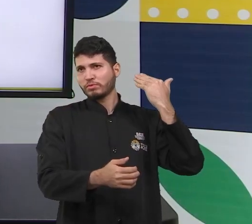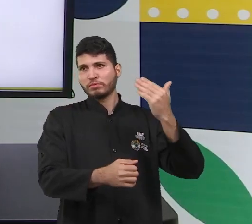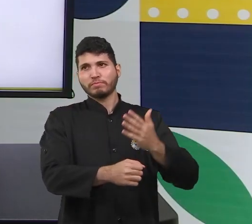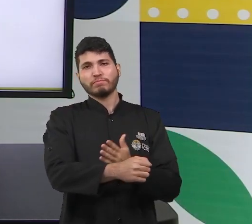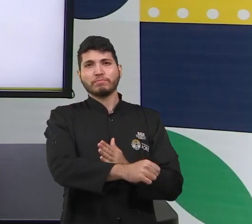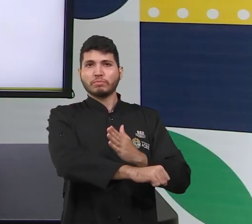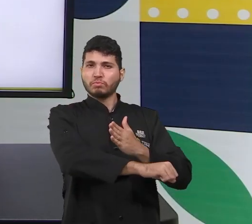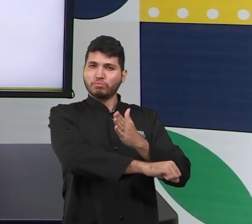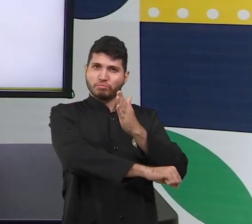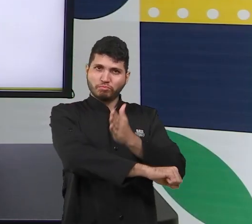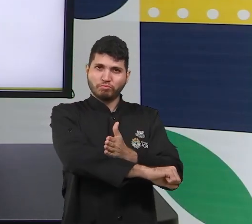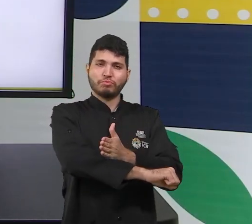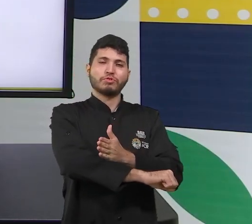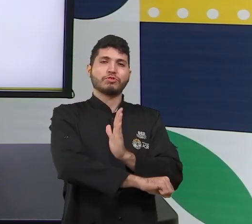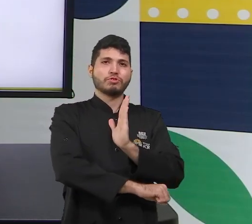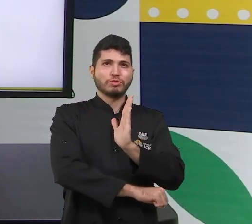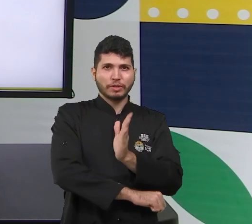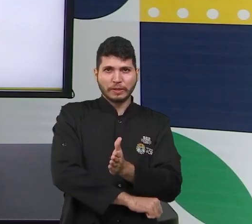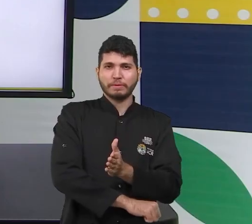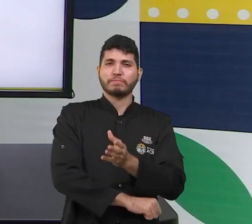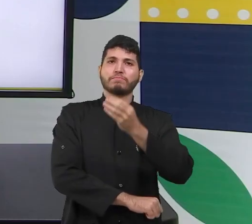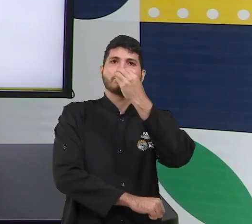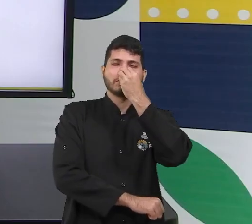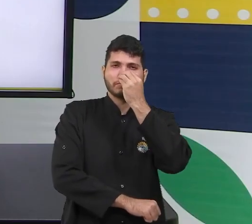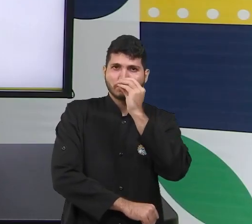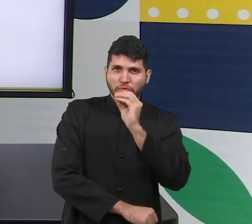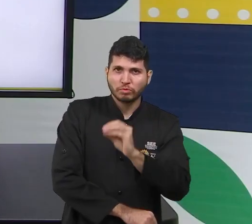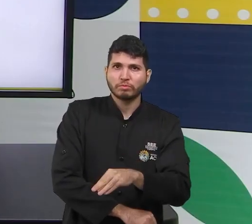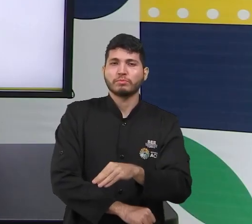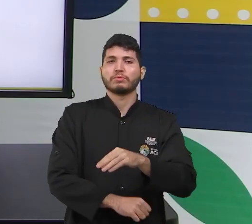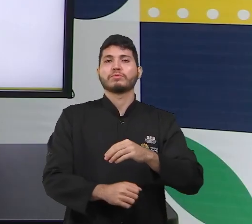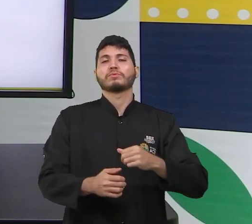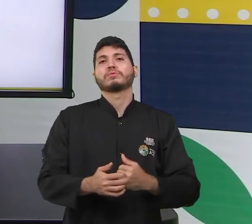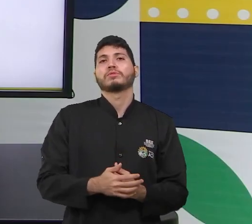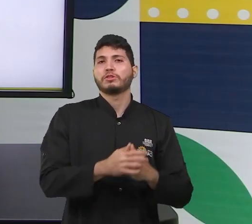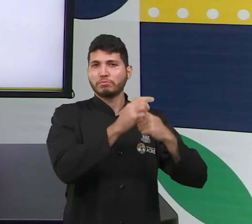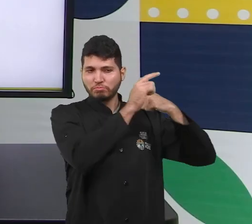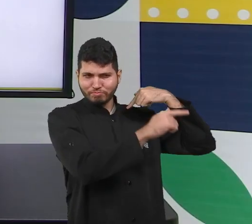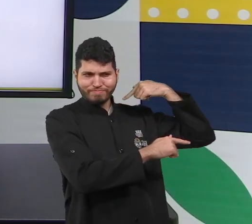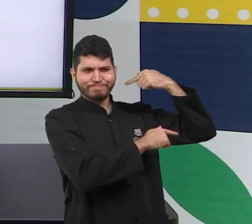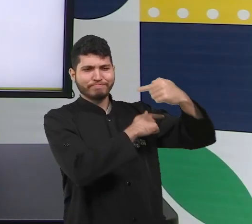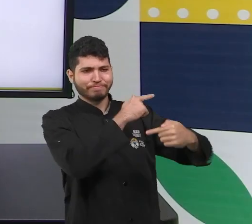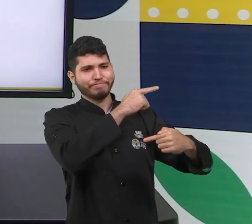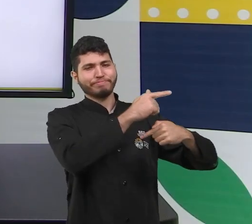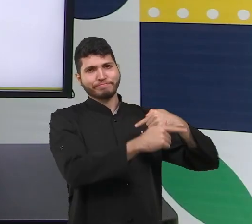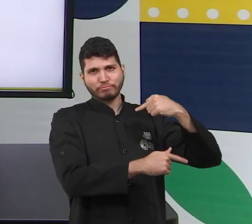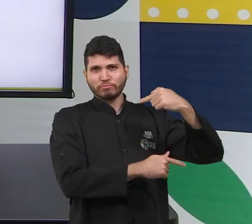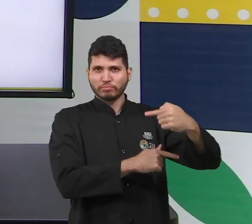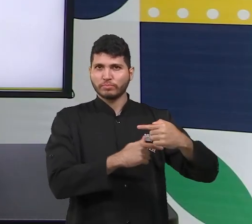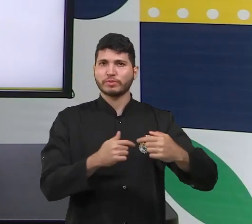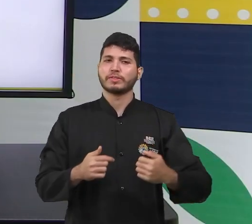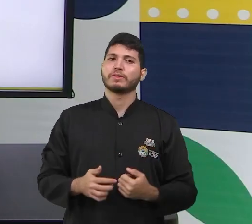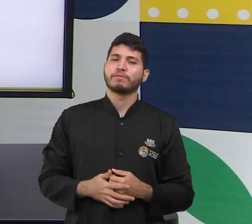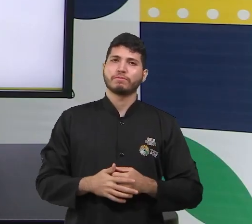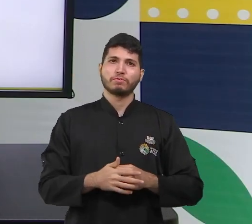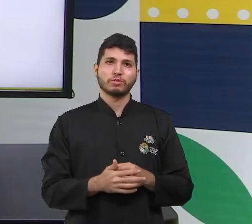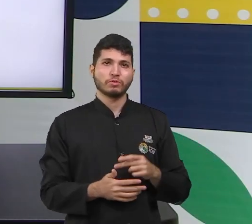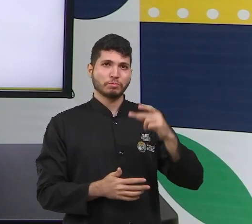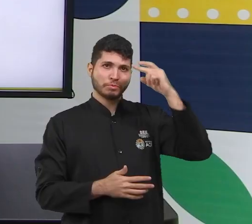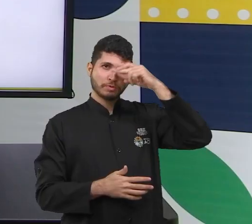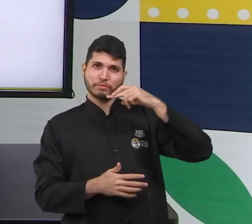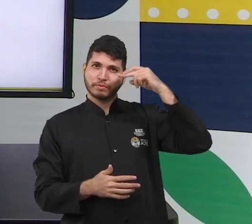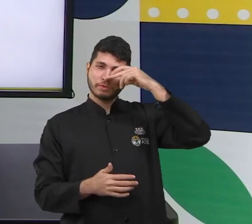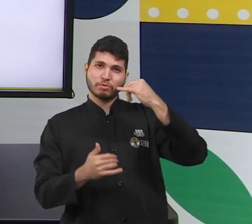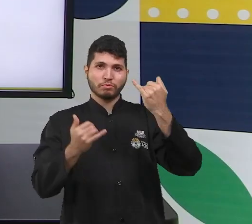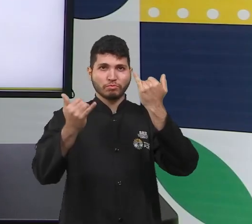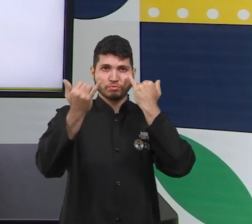geração em geração, foi se perpetuando nos costumes em casa, né? E vocês vão ver aqui que os dados de violência,